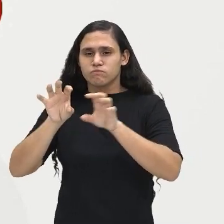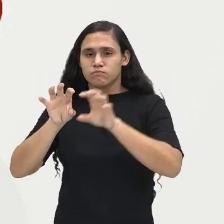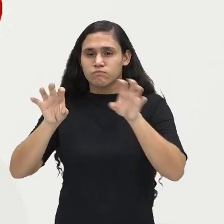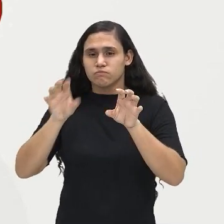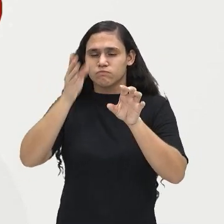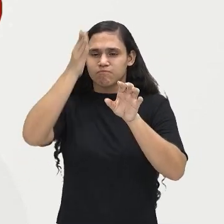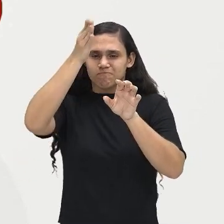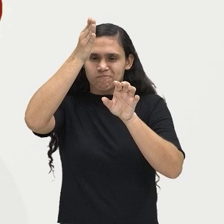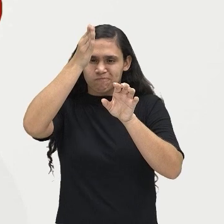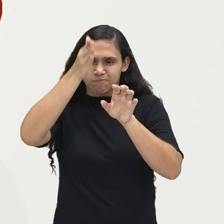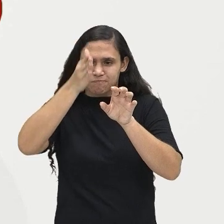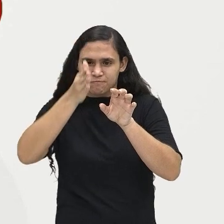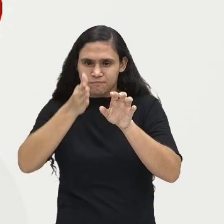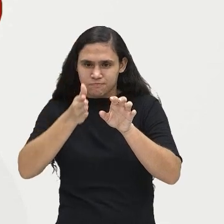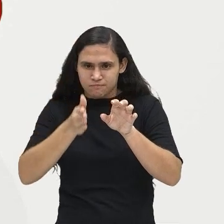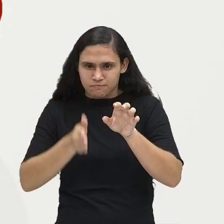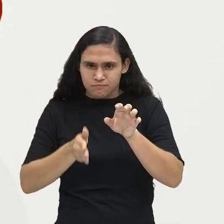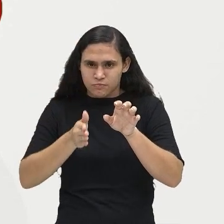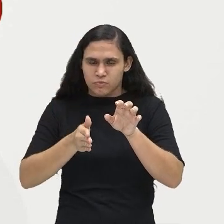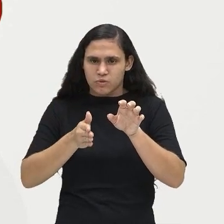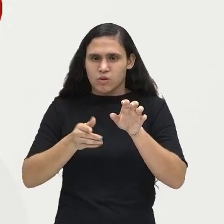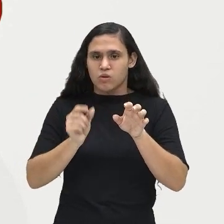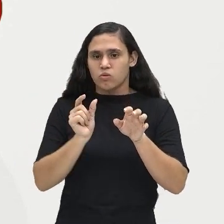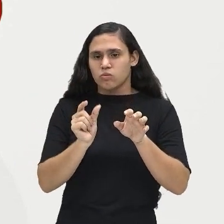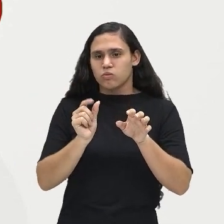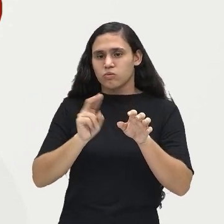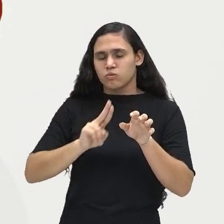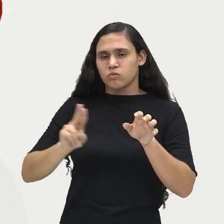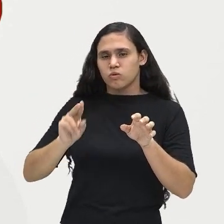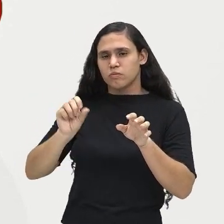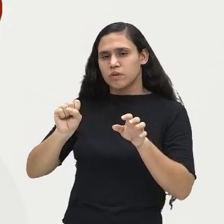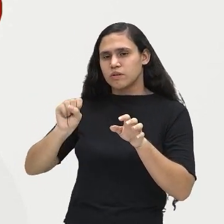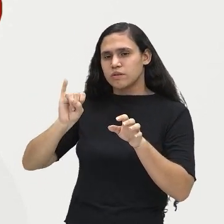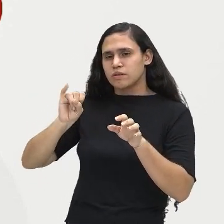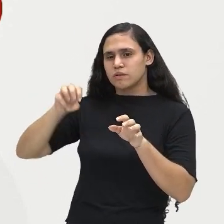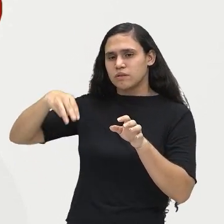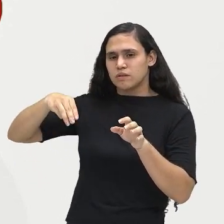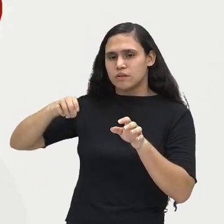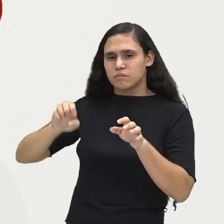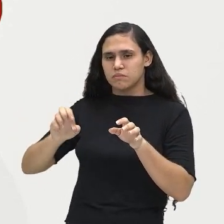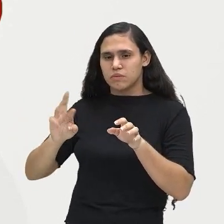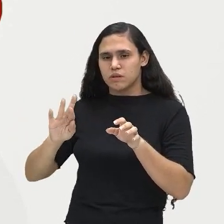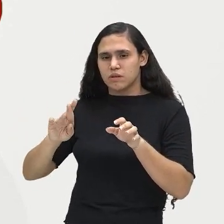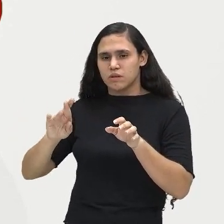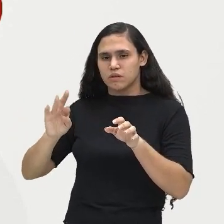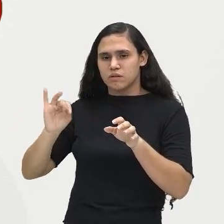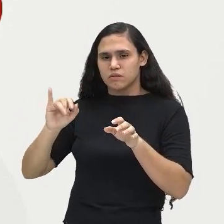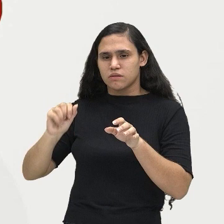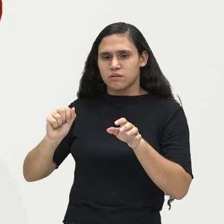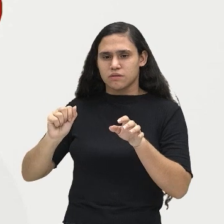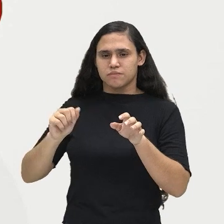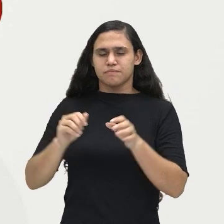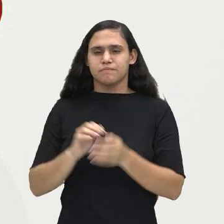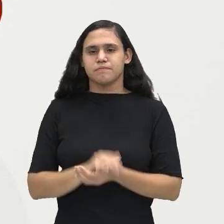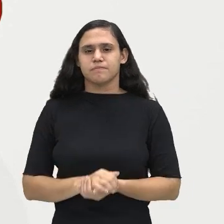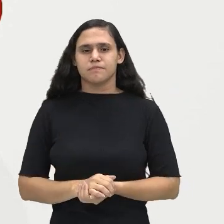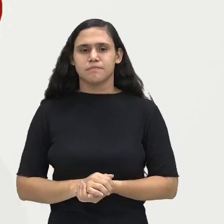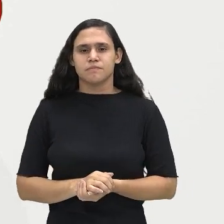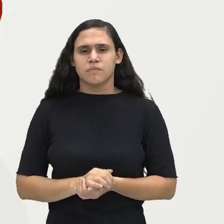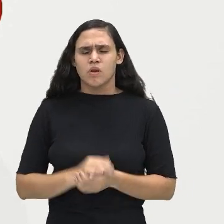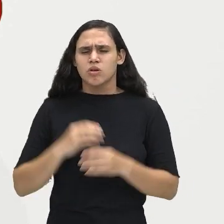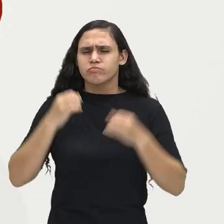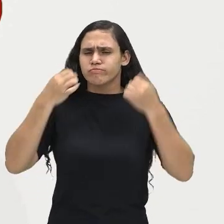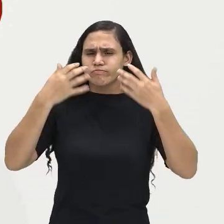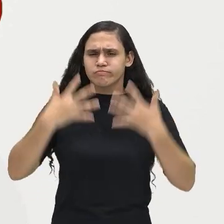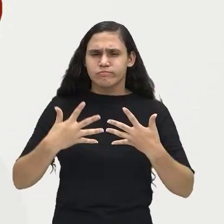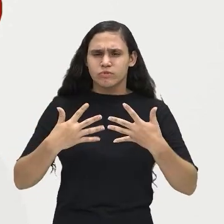pelo eixo de simetria, tá bom? Muito tranquilo, acho que esse conceito de simetria nós falamos muito disso ao longo das